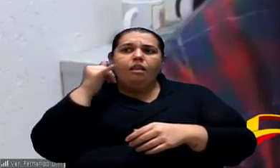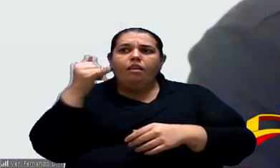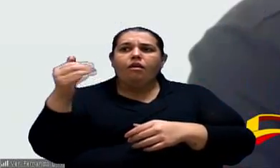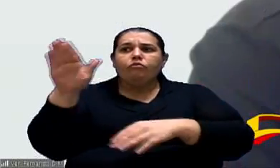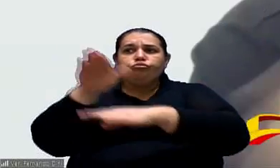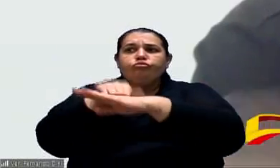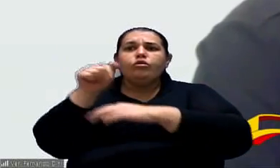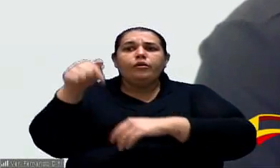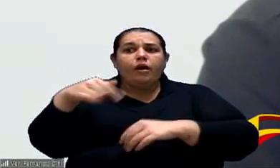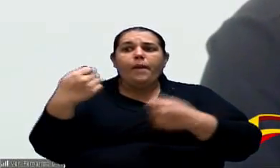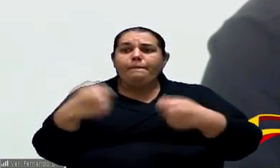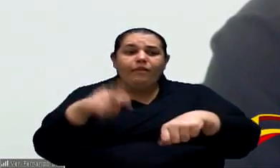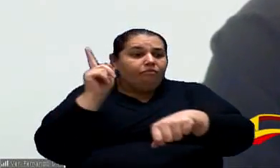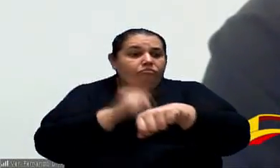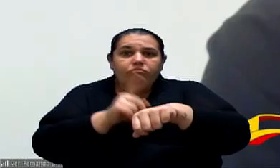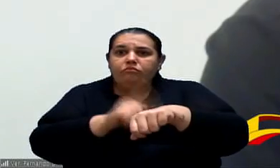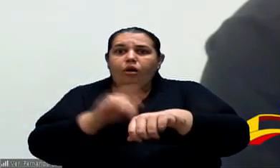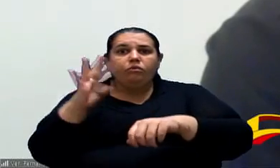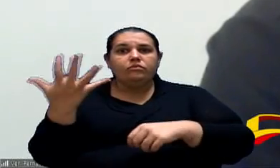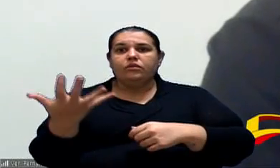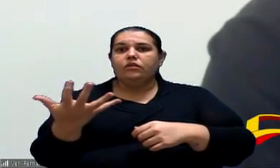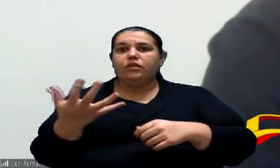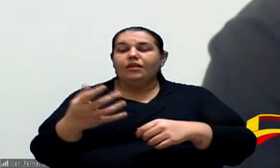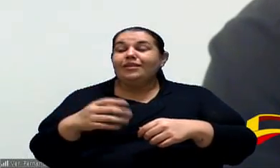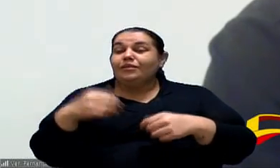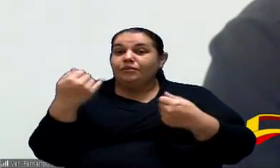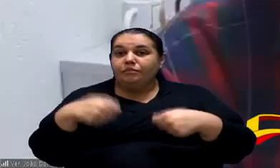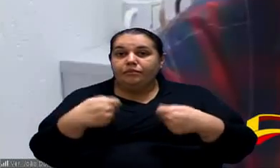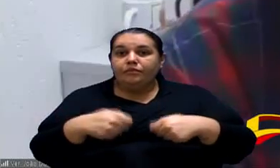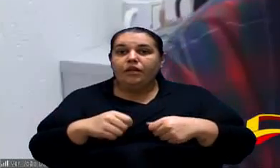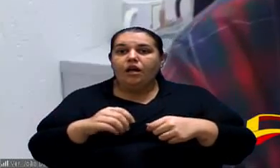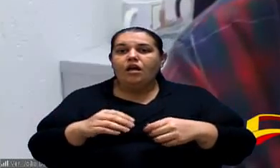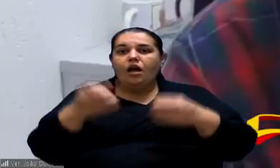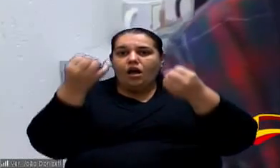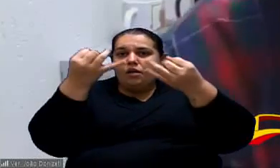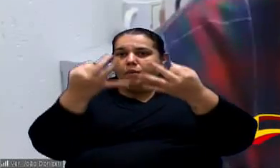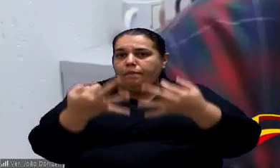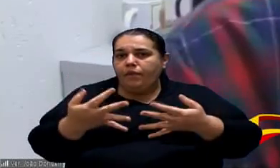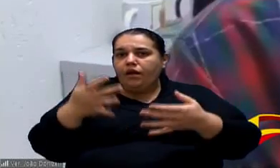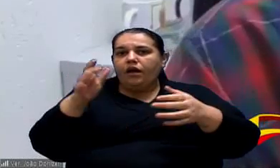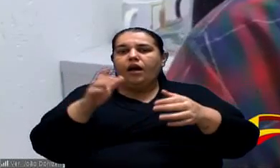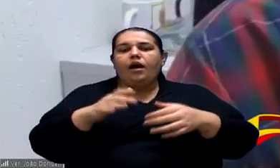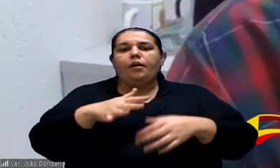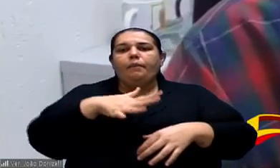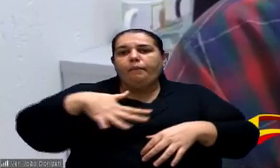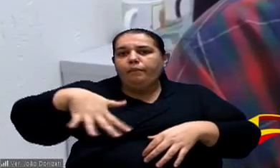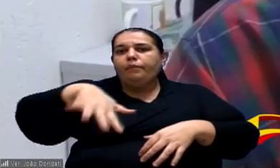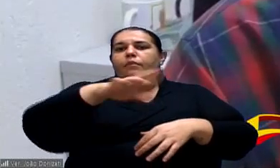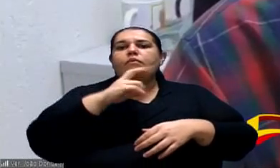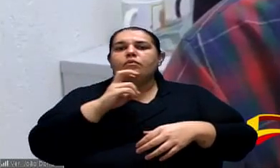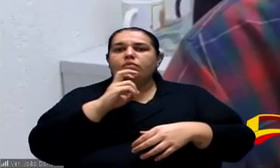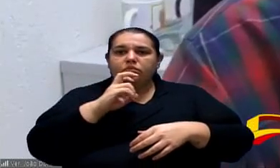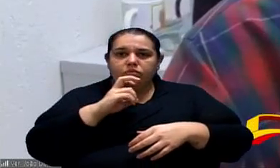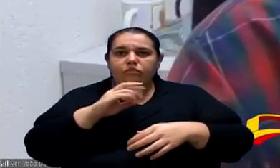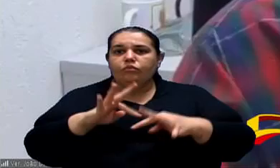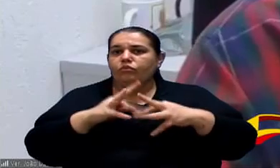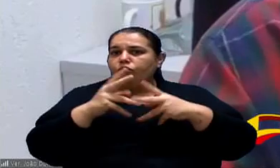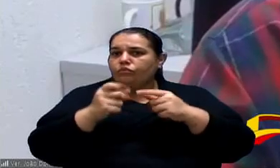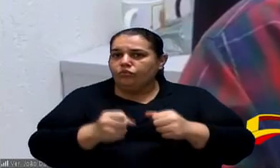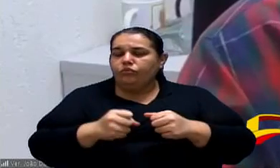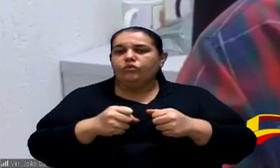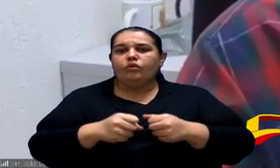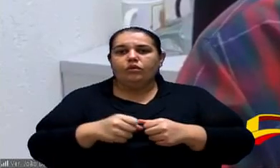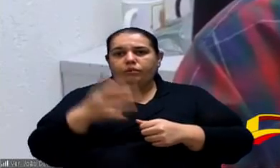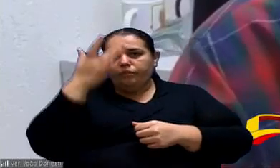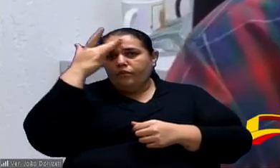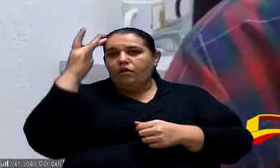chama o PROCON na hora. Quanto mais nós instrumentarmos a nossa população, melhor é. Eu vejo isso de maneira positiva, se não tiver